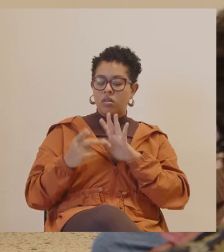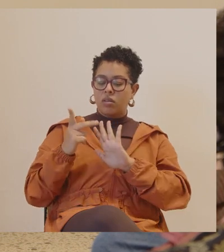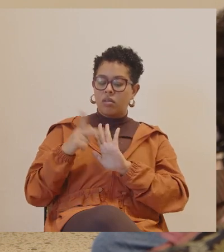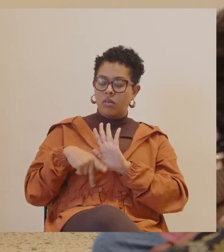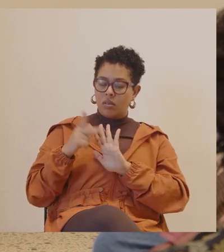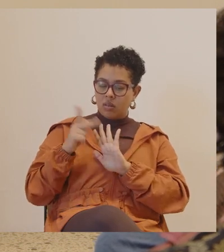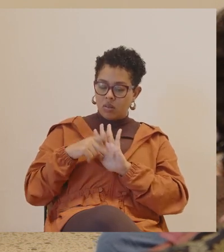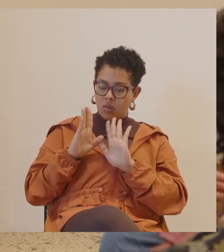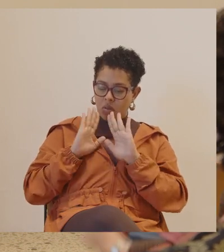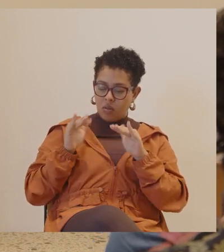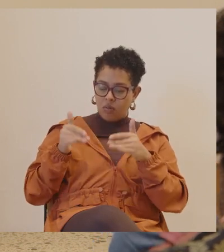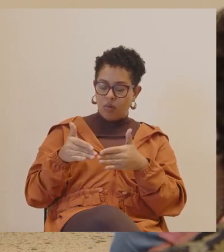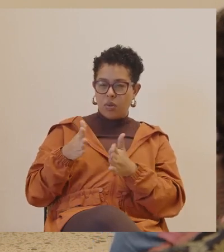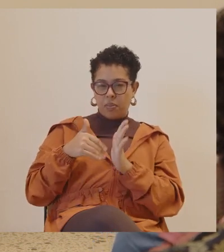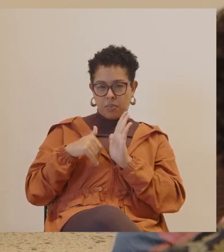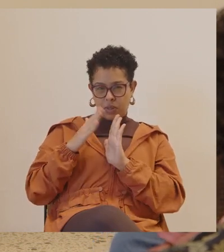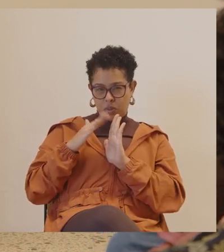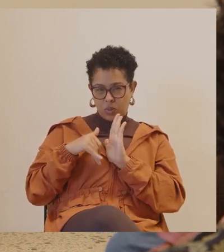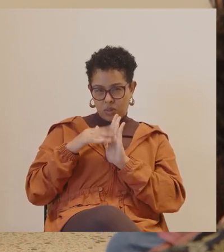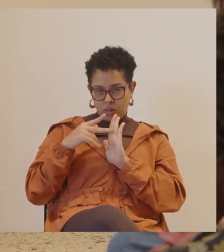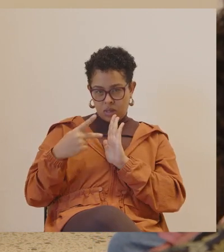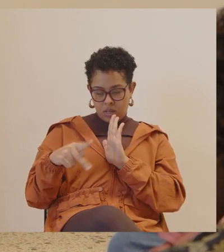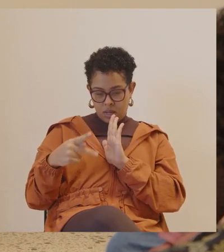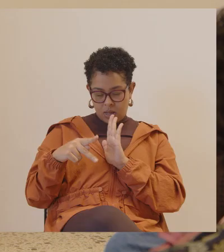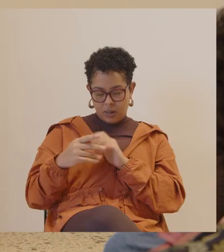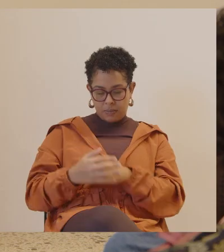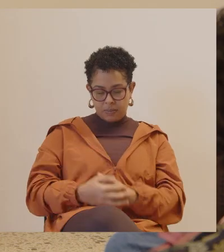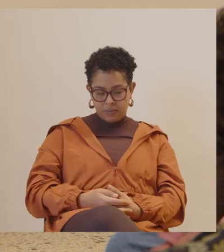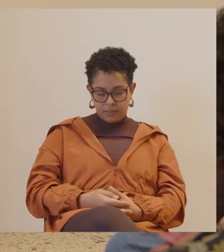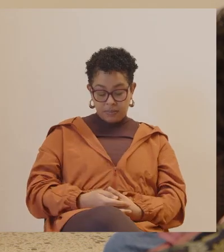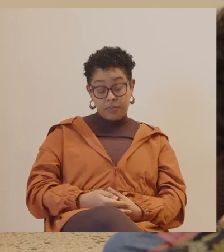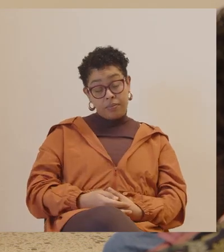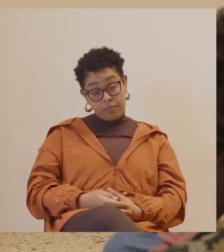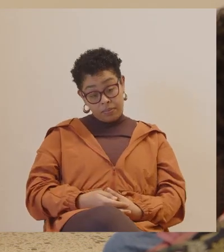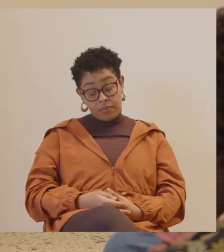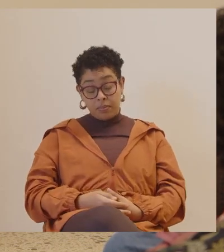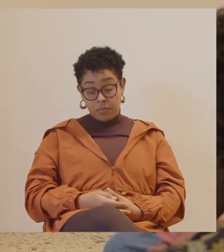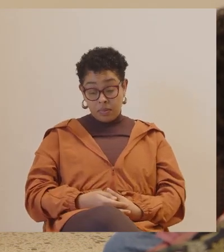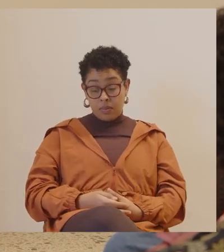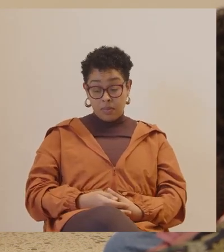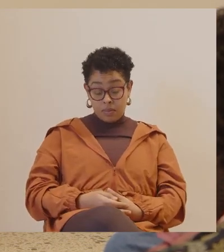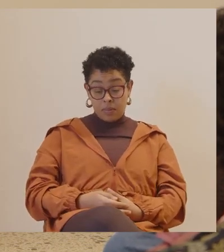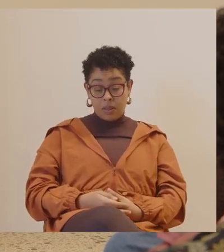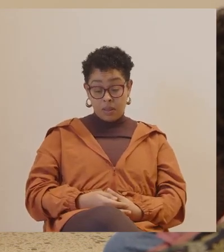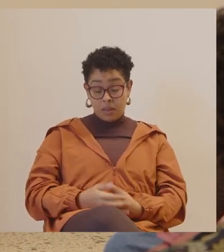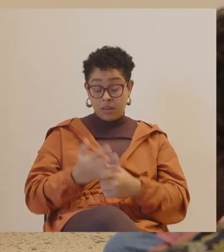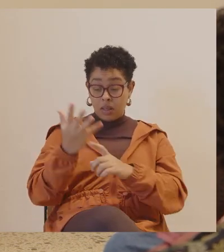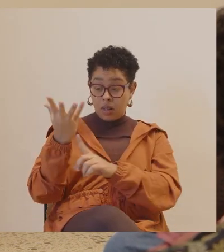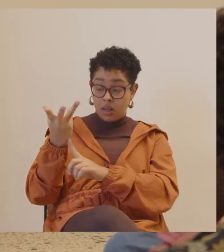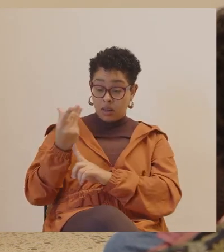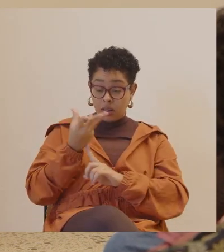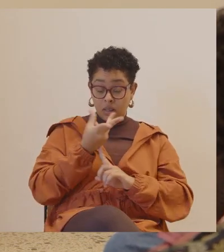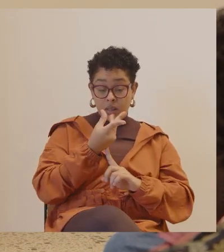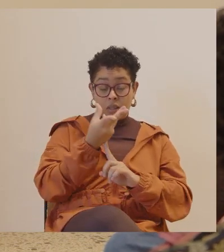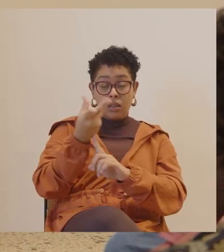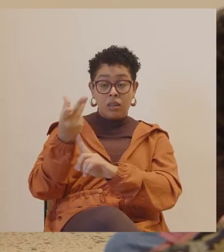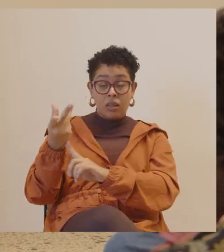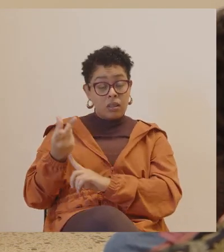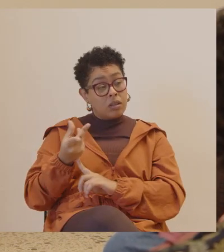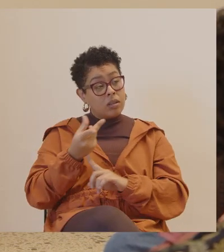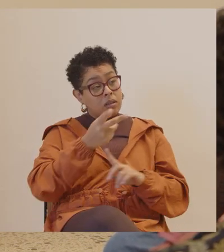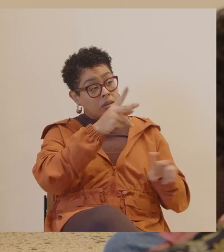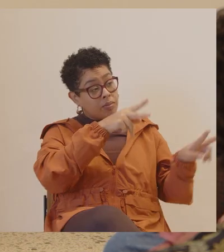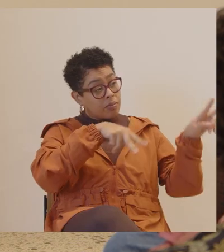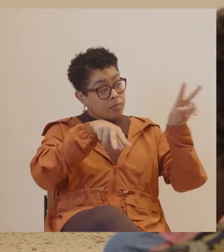projeto para a pintura dele, né? Então, assim, é claro que esses artistas estão vendo a transformação da paisagem, né,